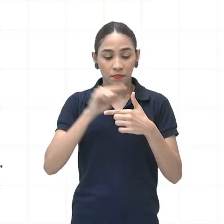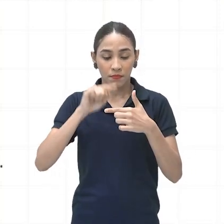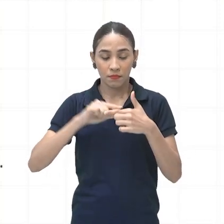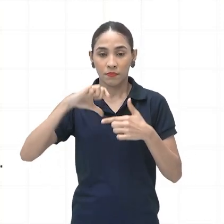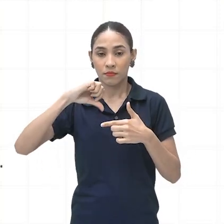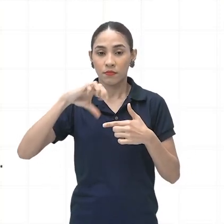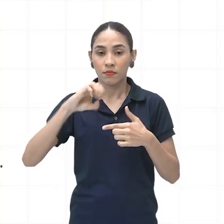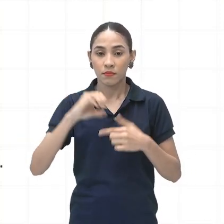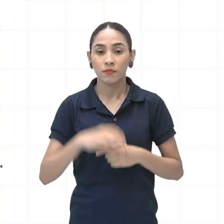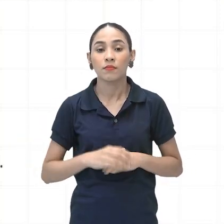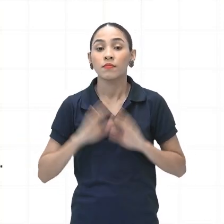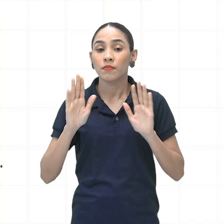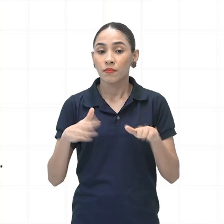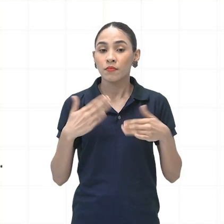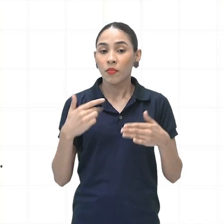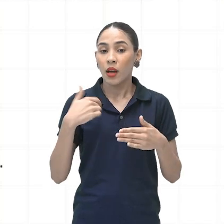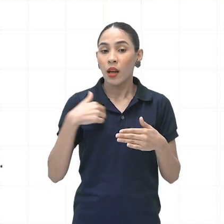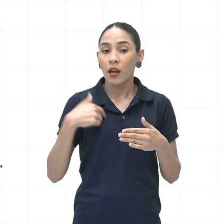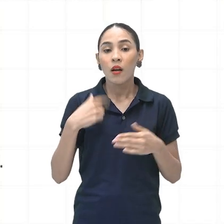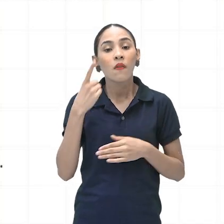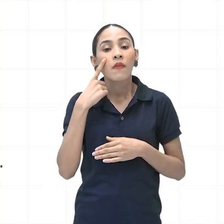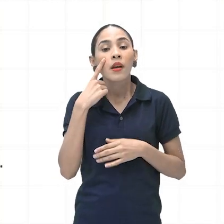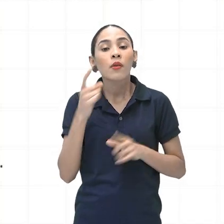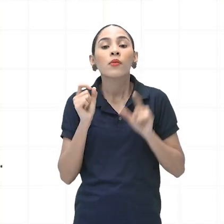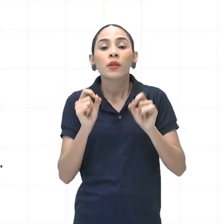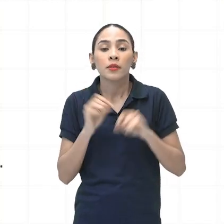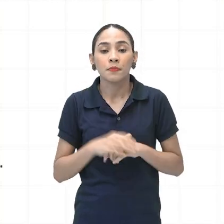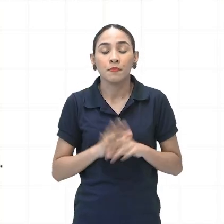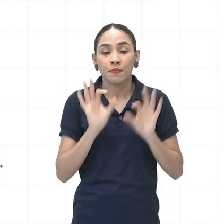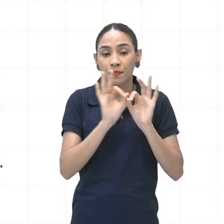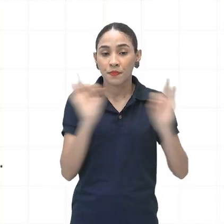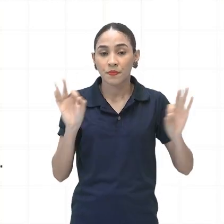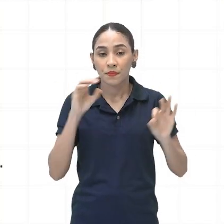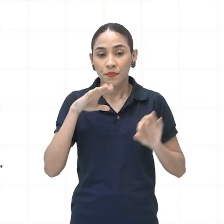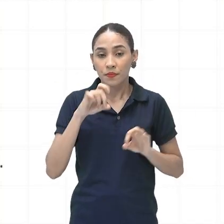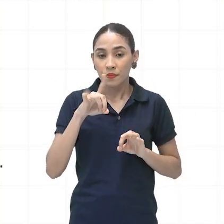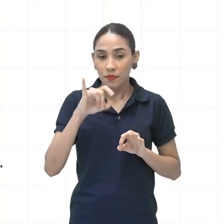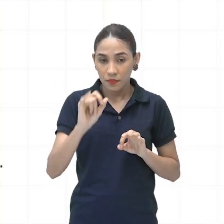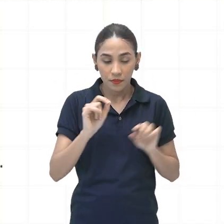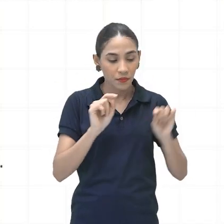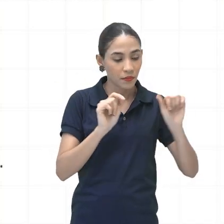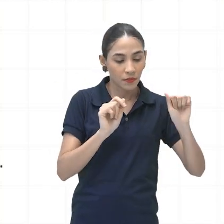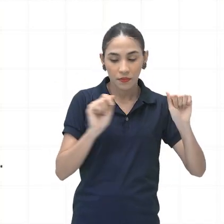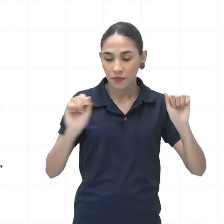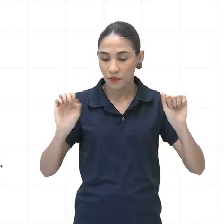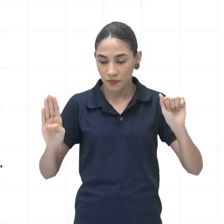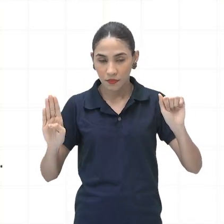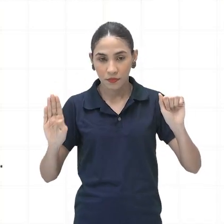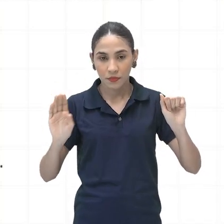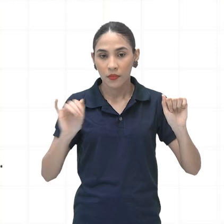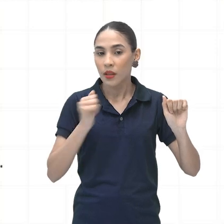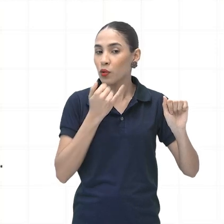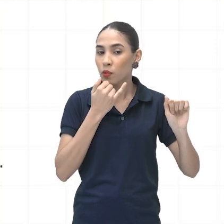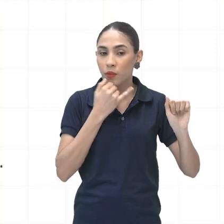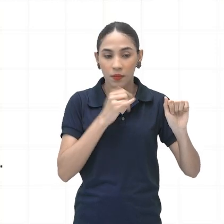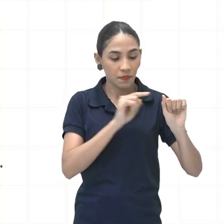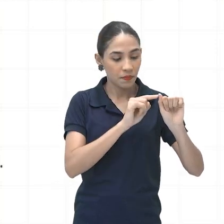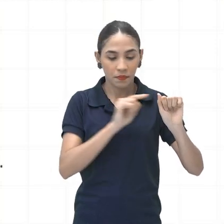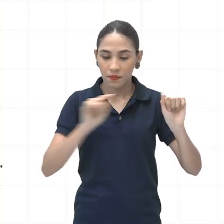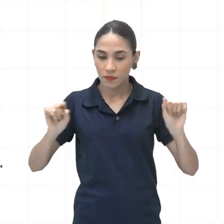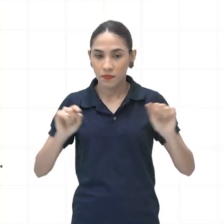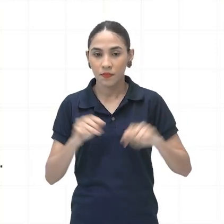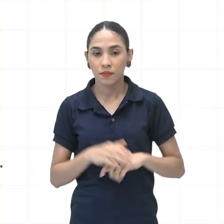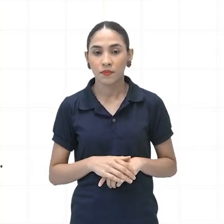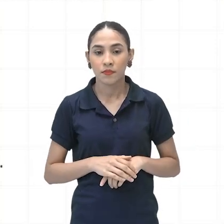retângulo, e aí eu vou verificar as medidas dessa distância aqui, né? Porque essa medida aqui,